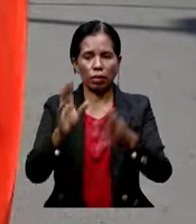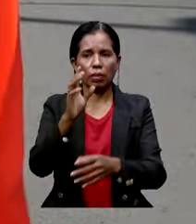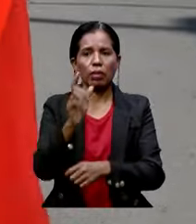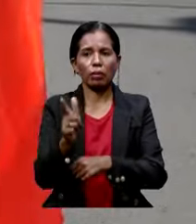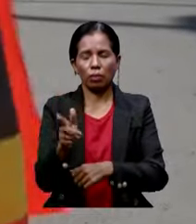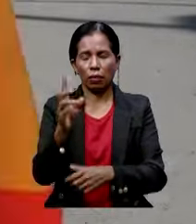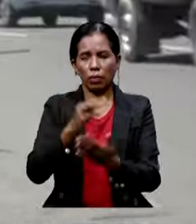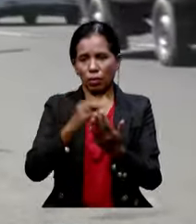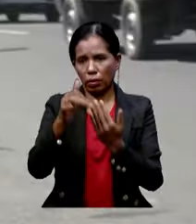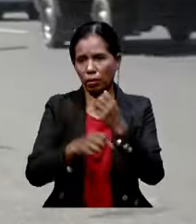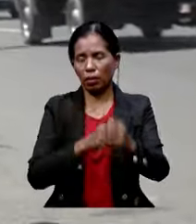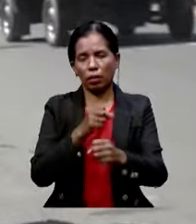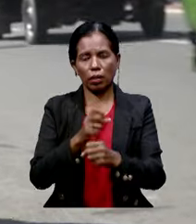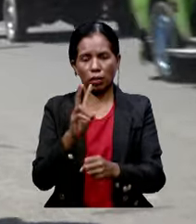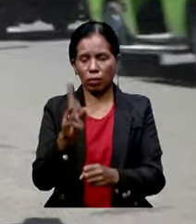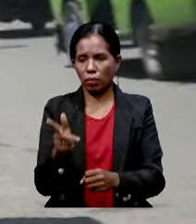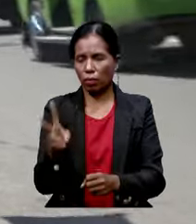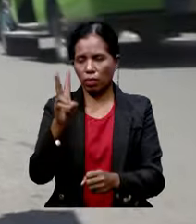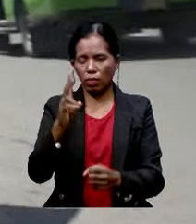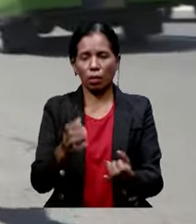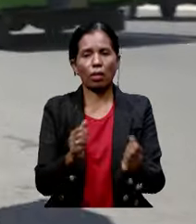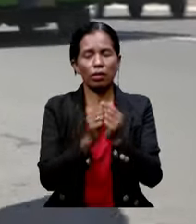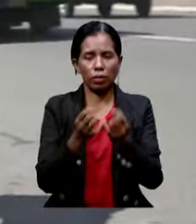maio badala ronulu resin rua makametin